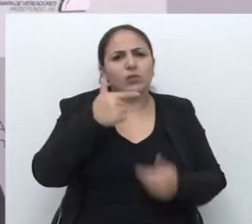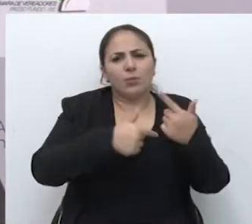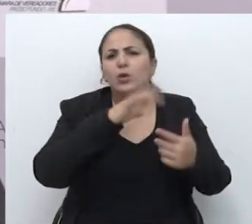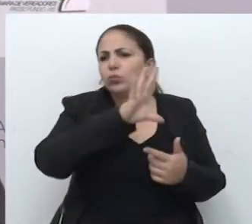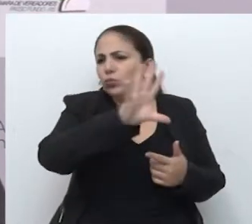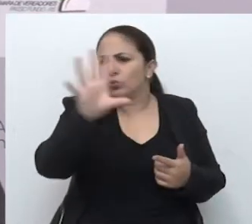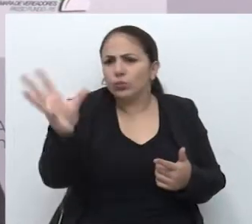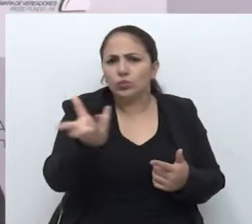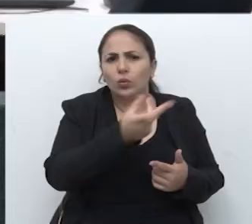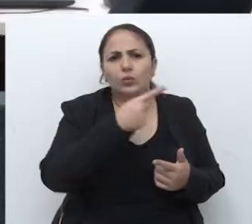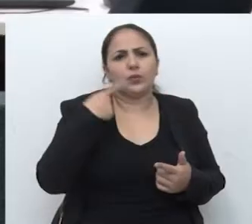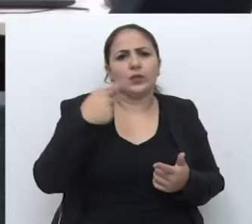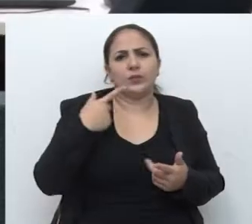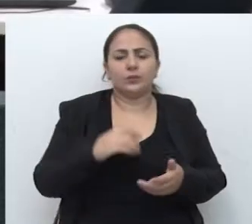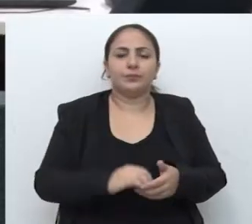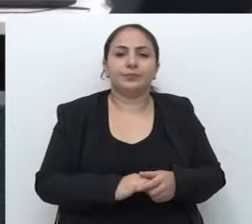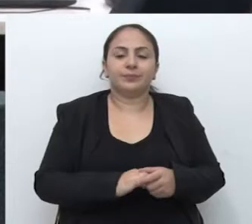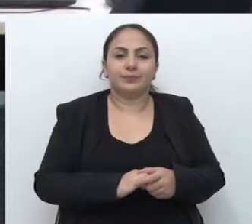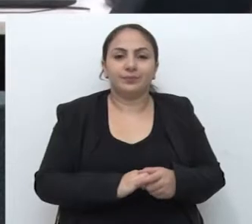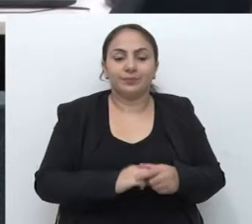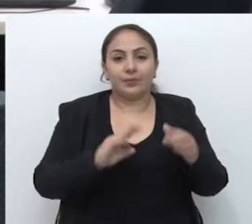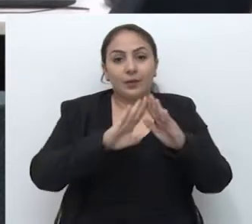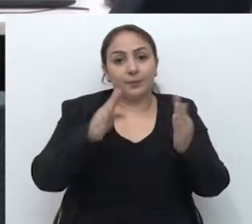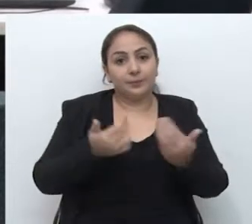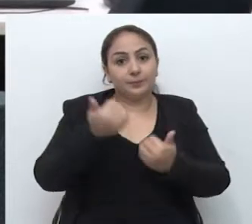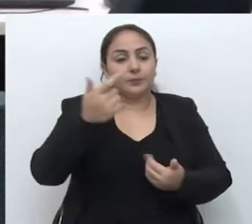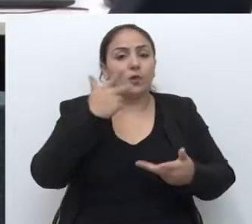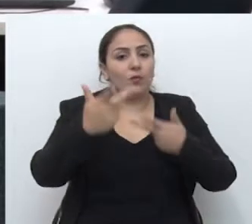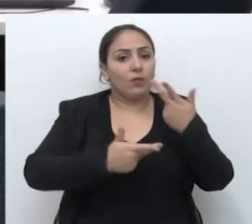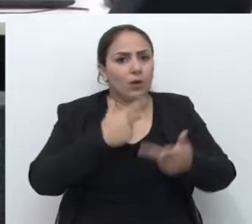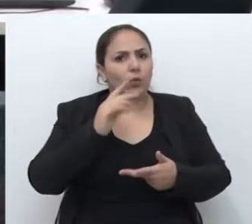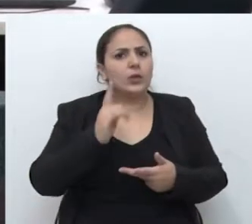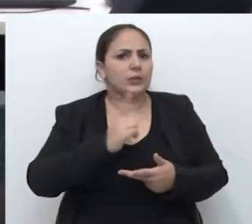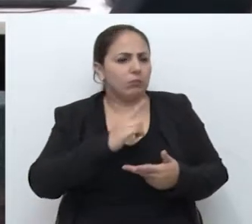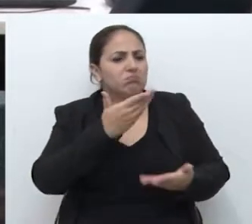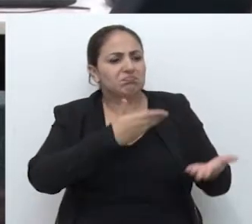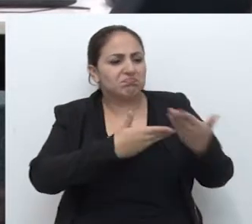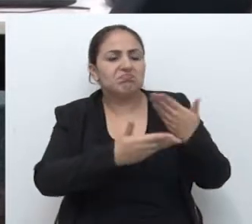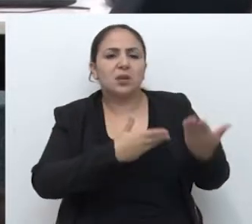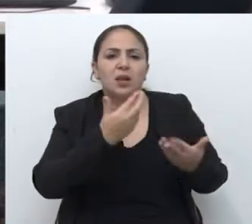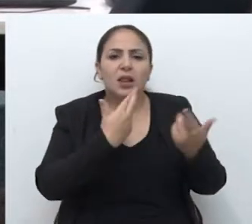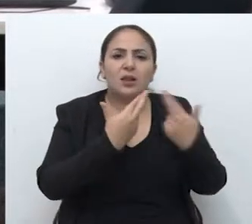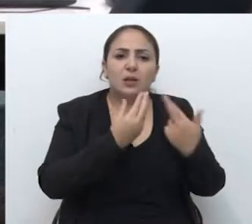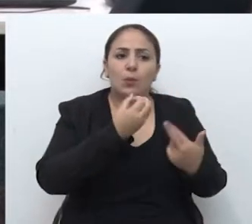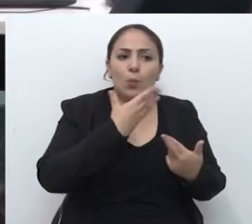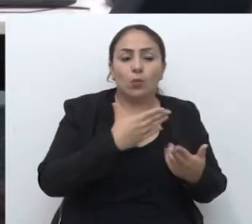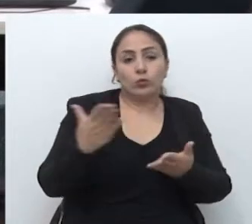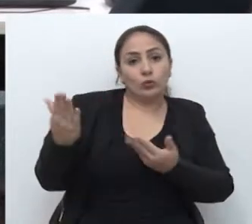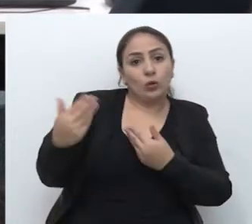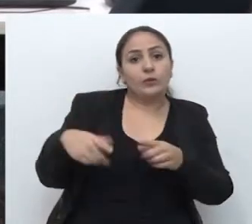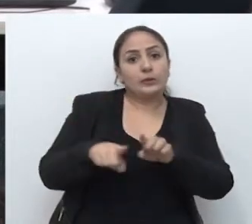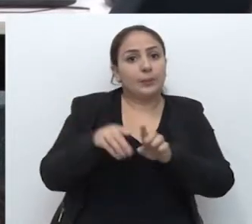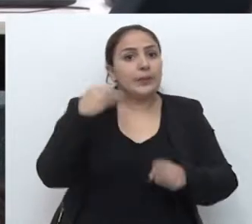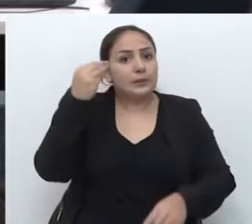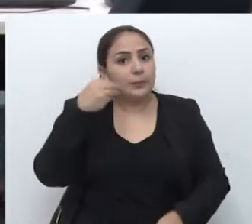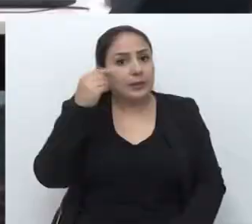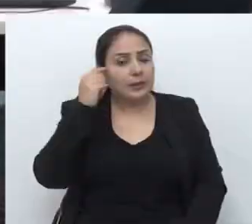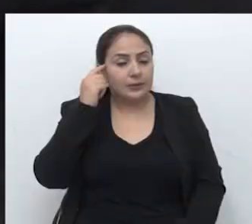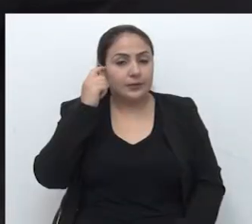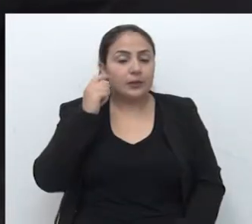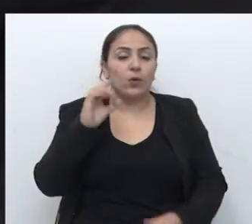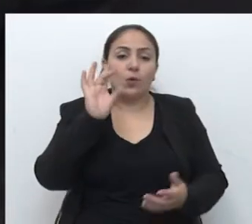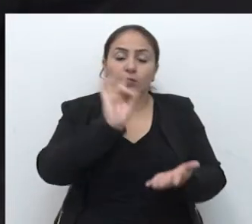com todos os vereadores. Sobre a mesa diretora, falou que existe harmonia entre juventude e